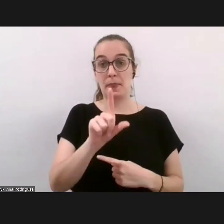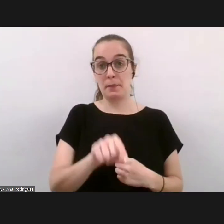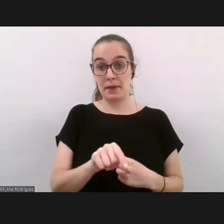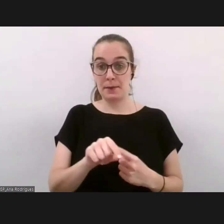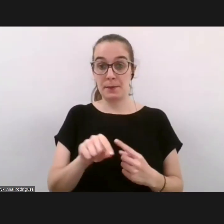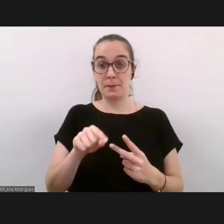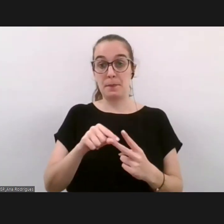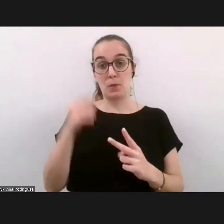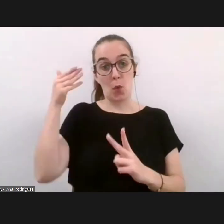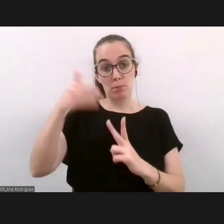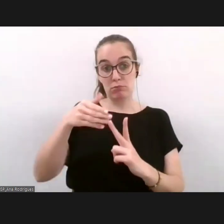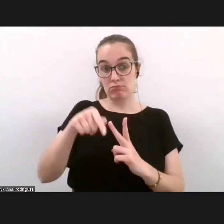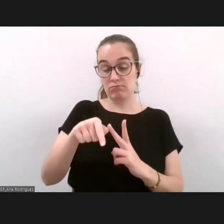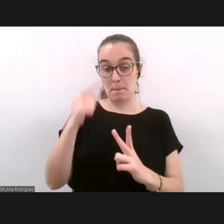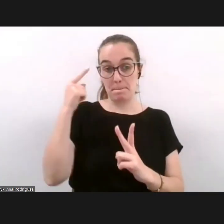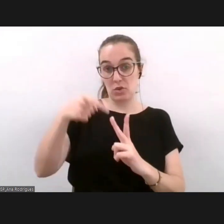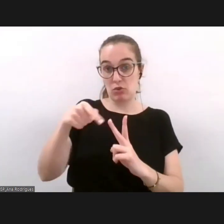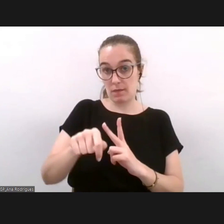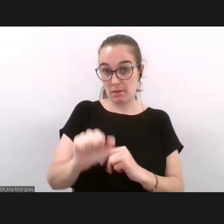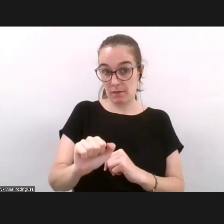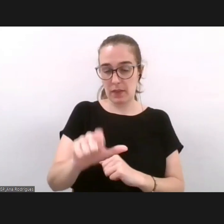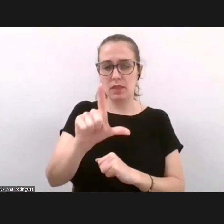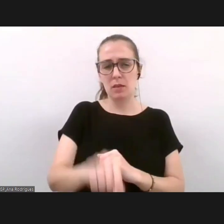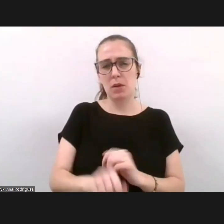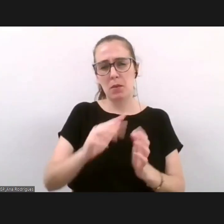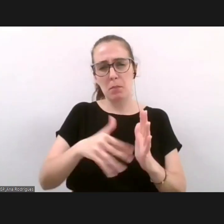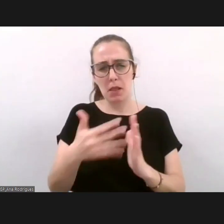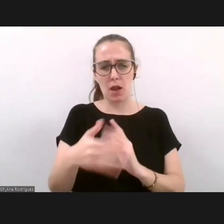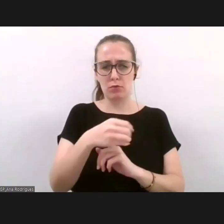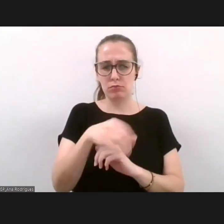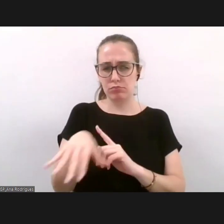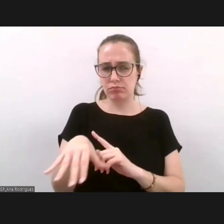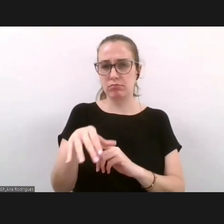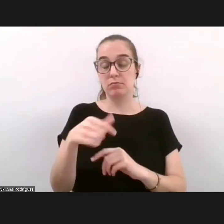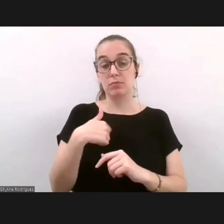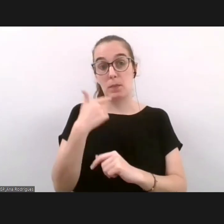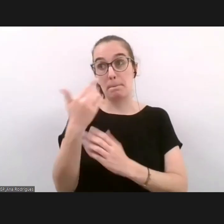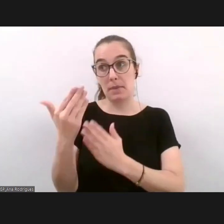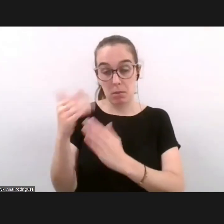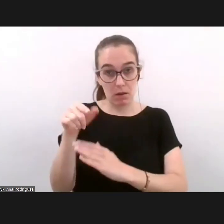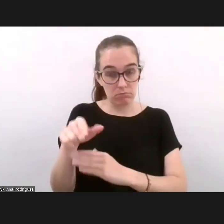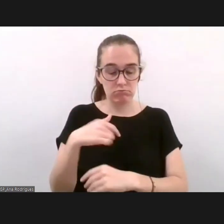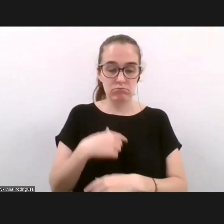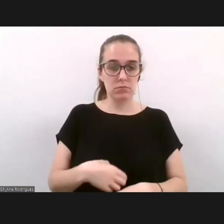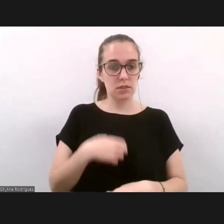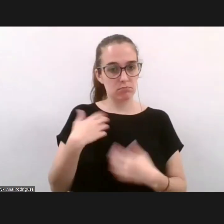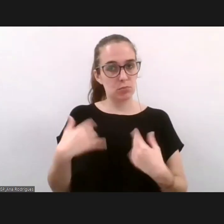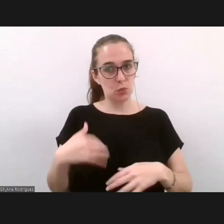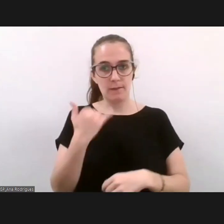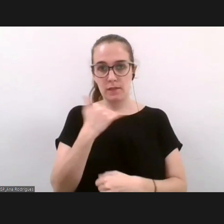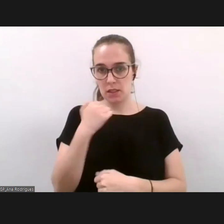a sua missão e com o plano de capacitação de que nos falou, e que aliás aproveito para saudar, que me parece especialmente